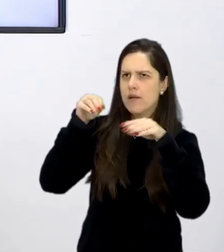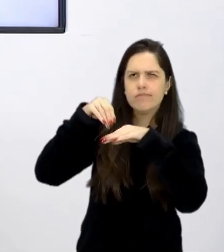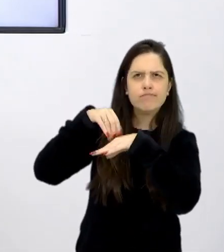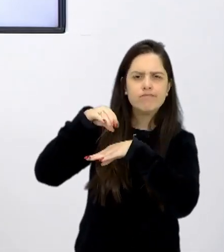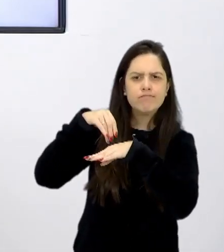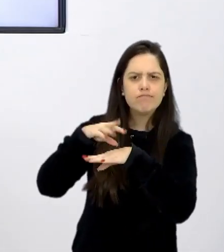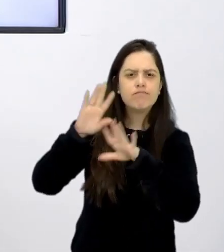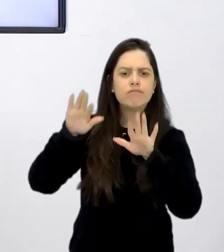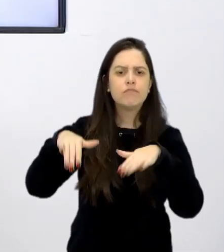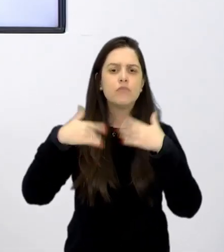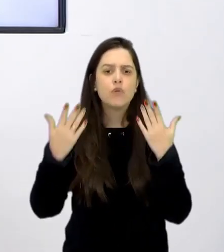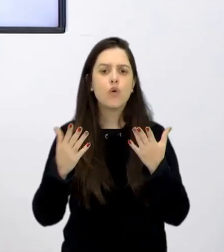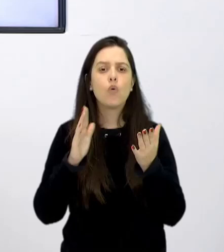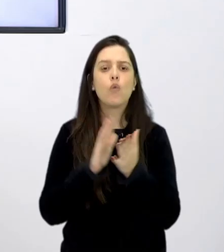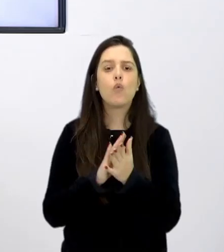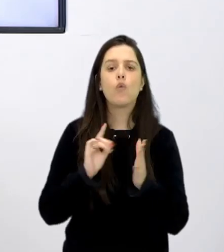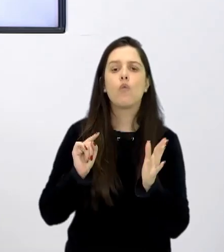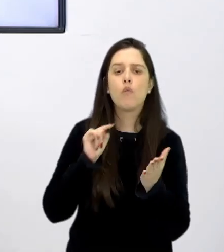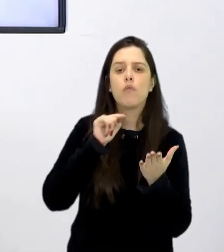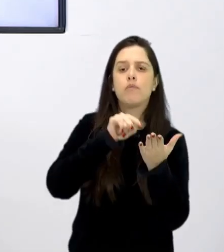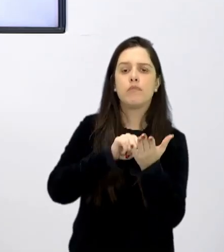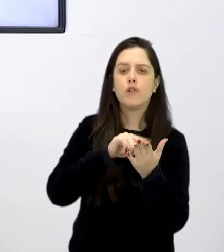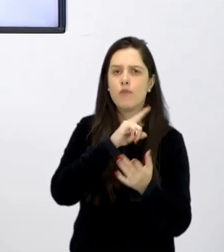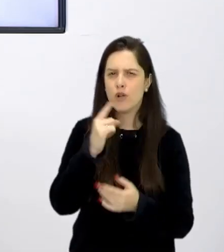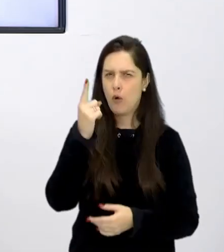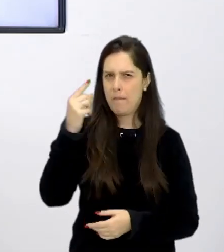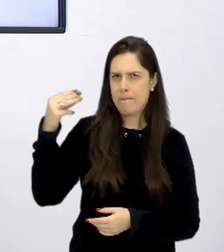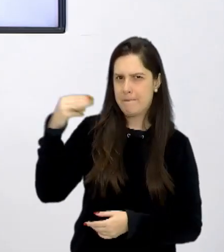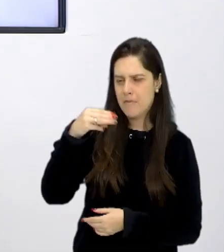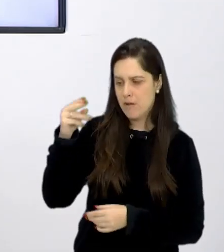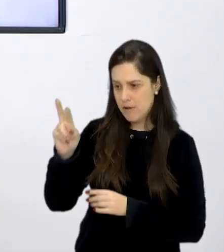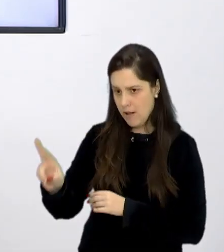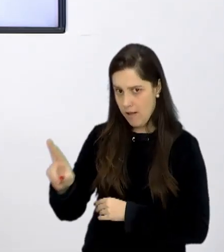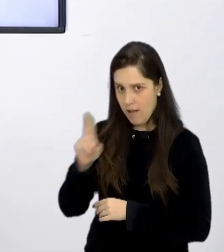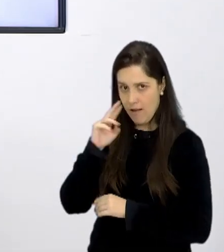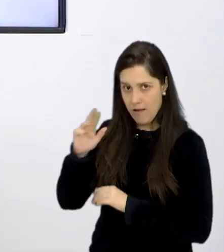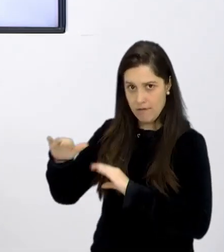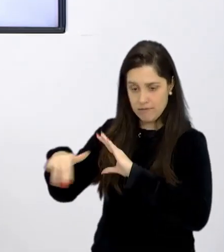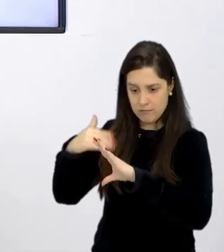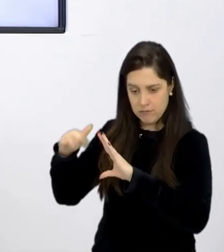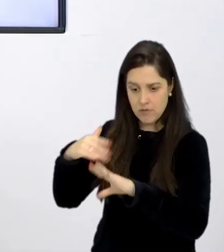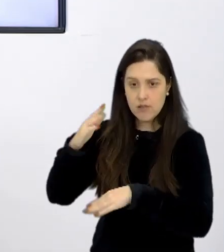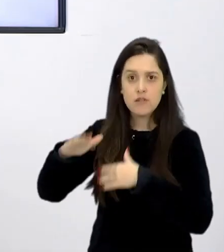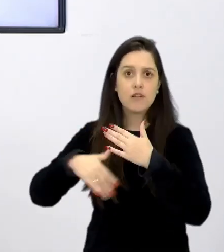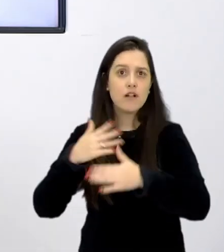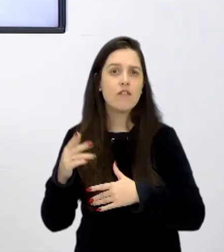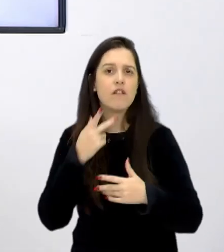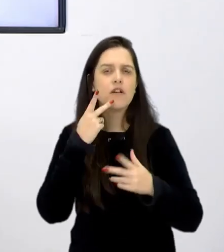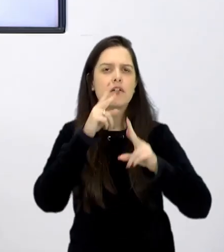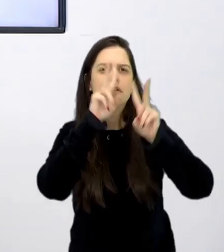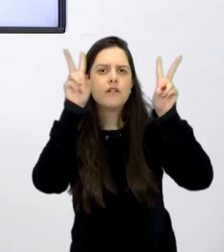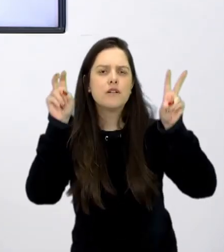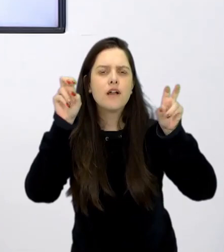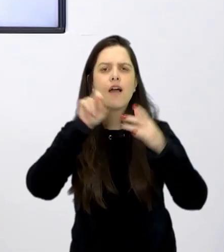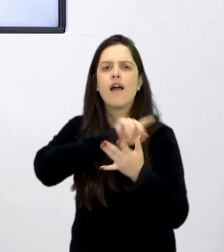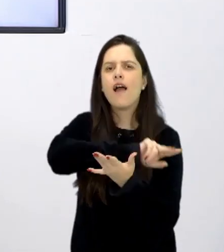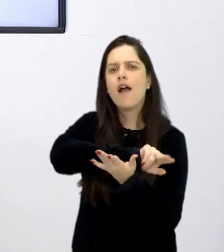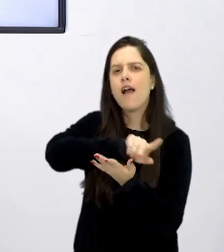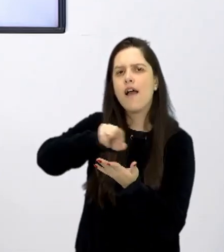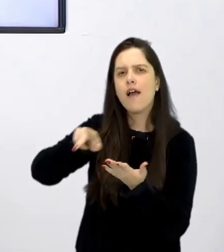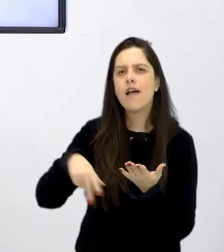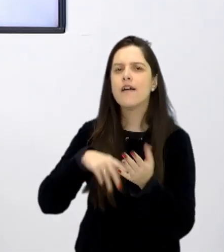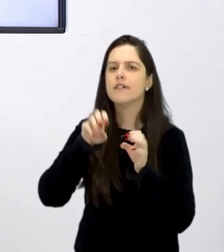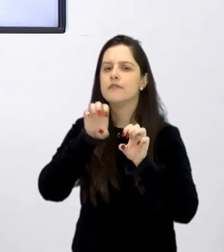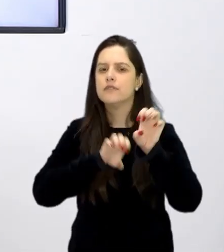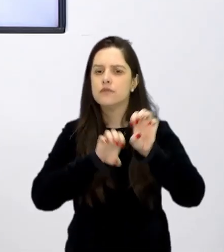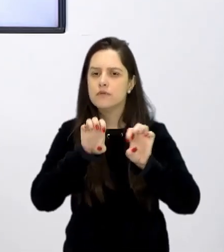qual é o público-alvo. Eu vou dar 1 minuto para vocês mandarem aqui as respostas e na sequência vamos falar sobre essas características e